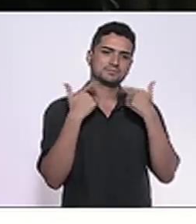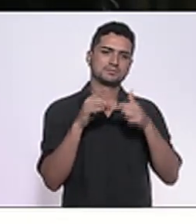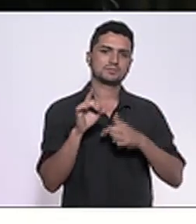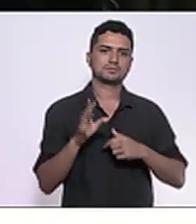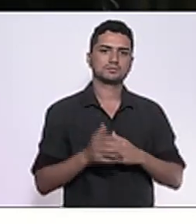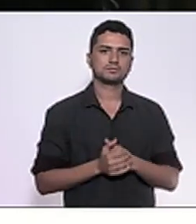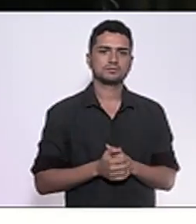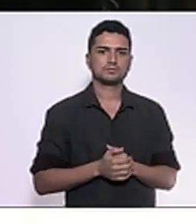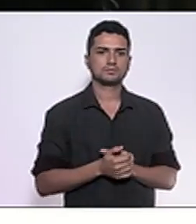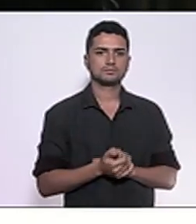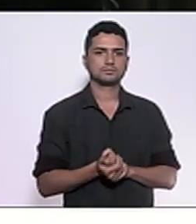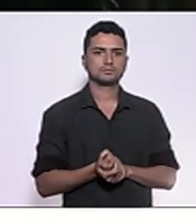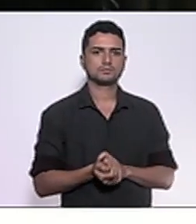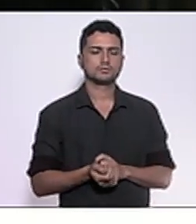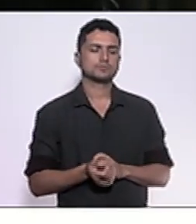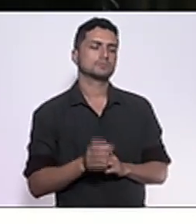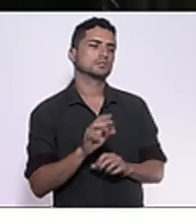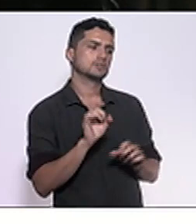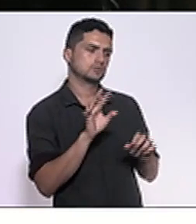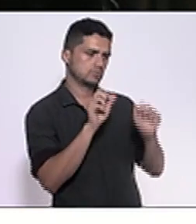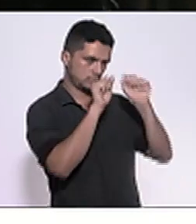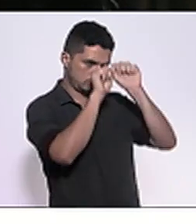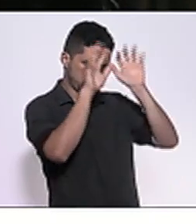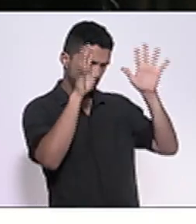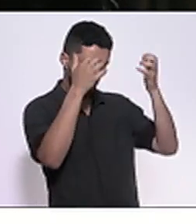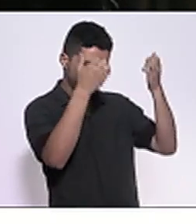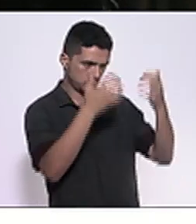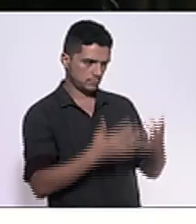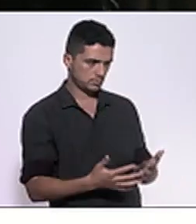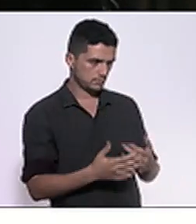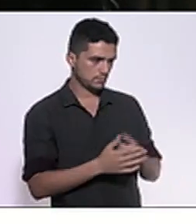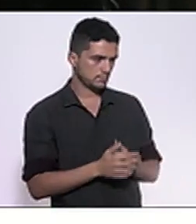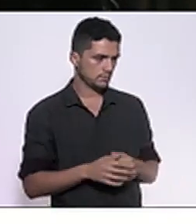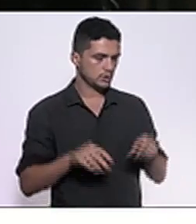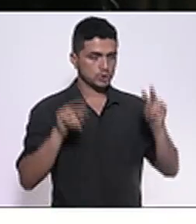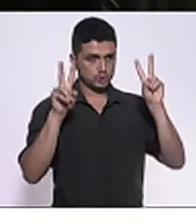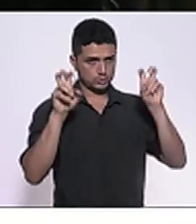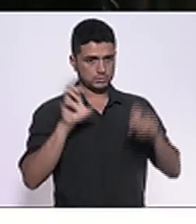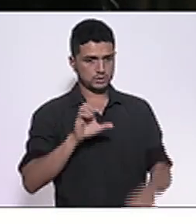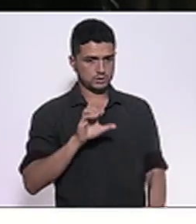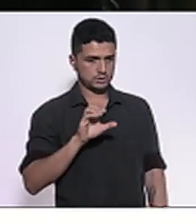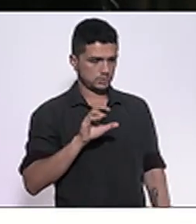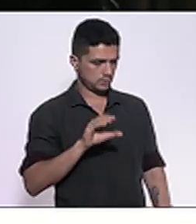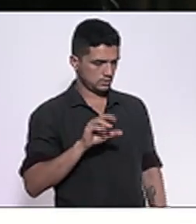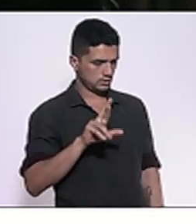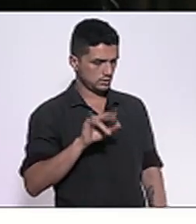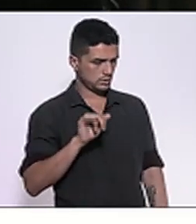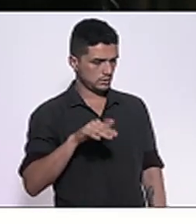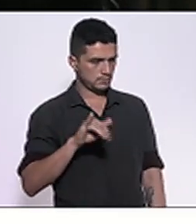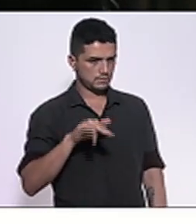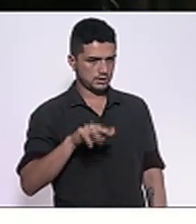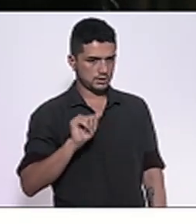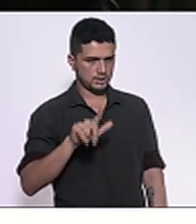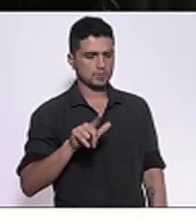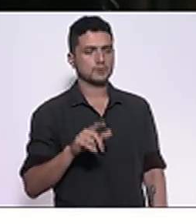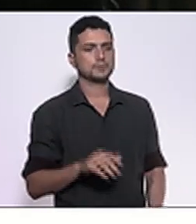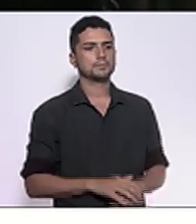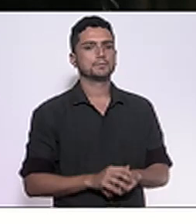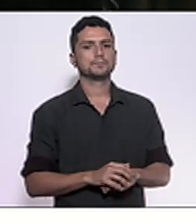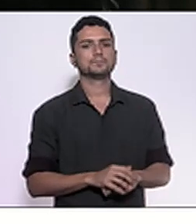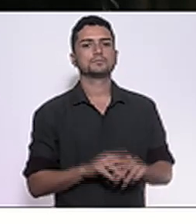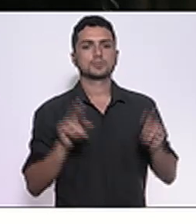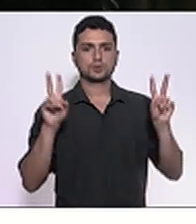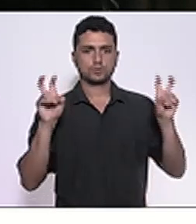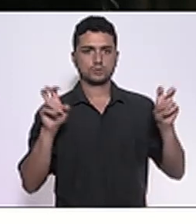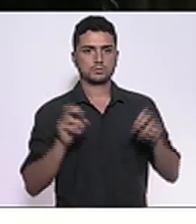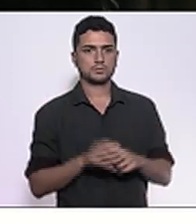Deputado, só um esclarecimento aqui. Eu vou falar na área criminal, que é a área que mais afeta a mim lá no GAESF. Com